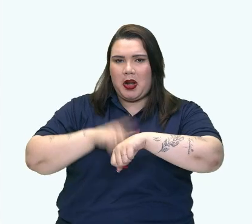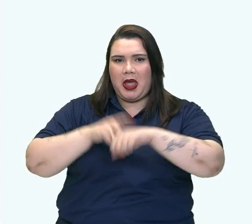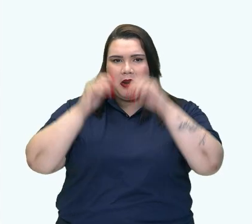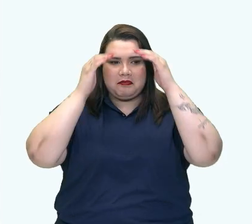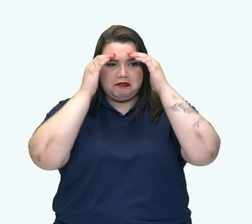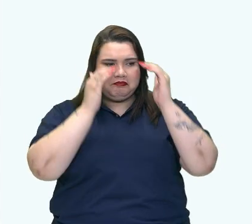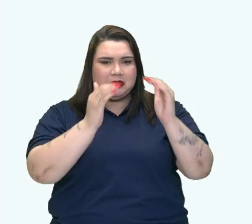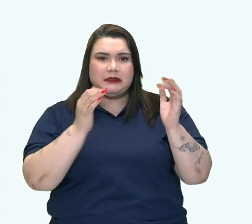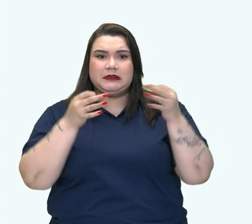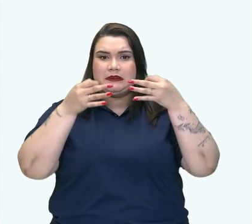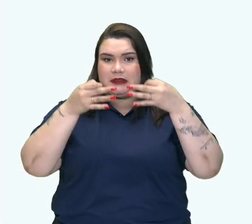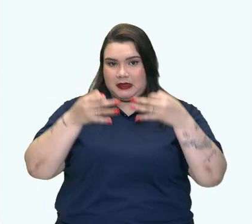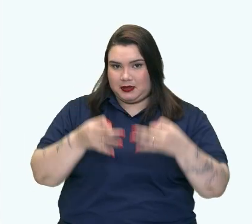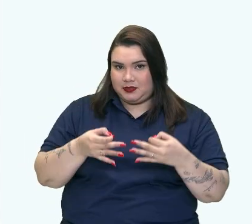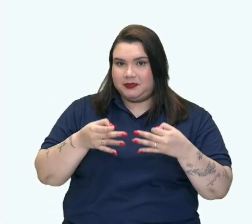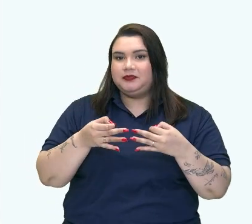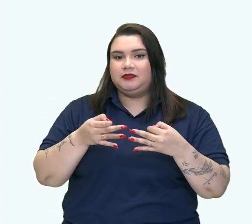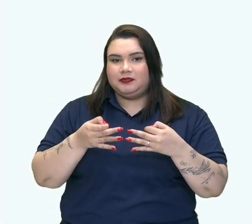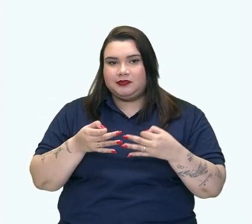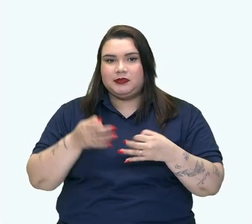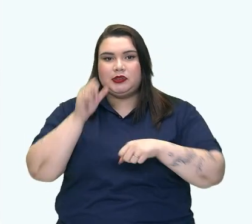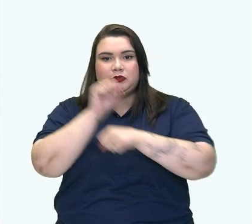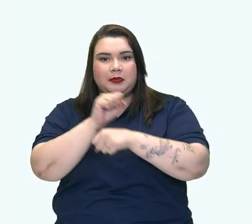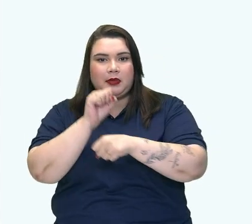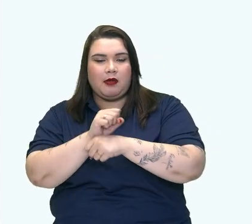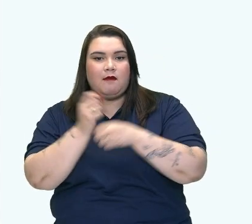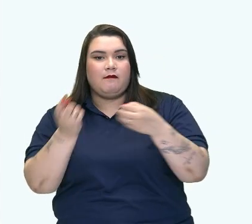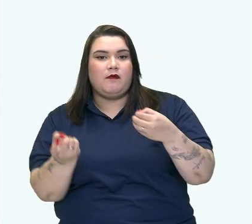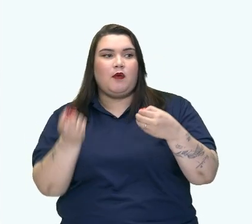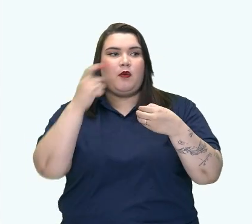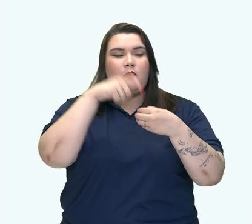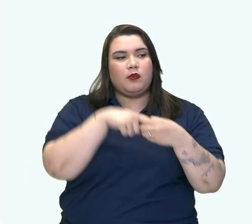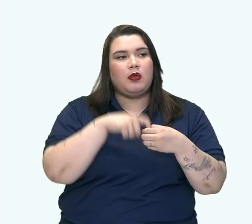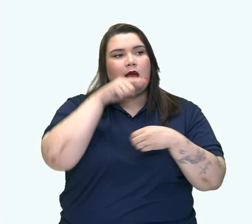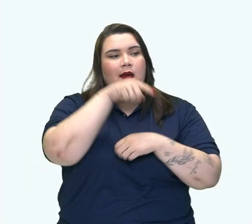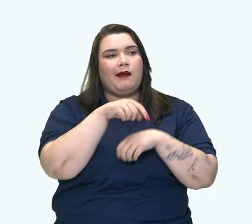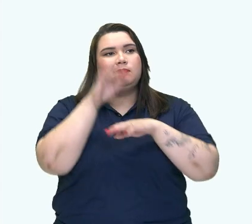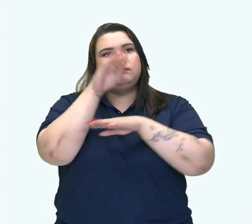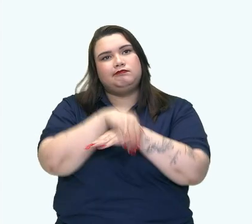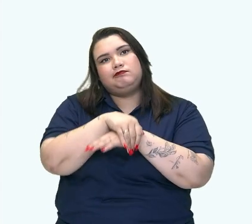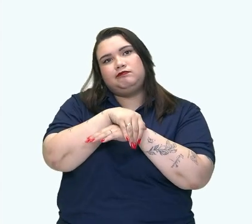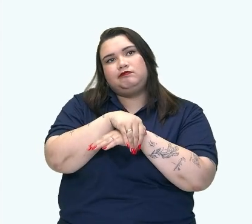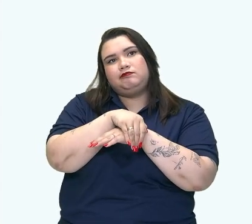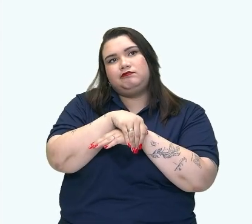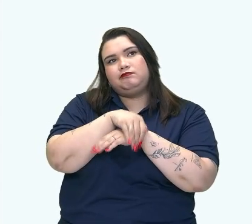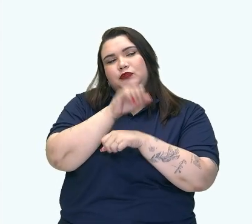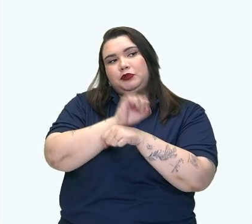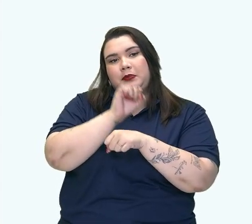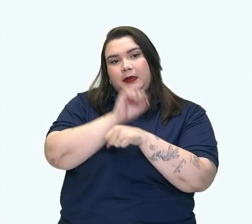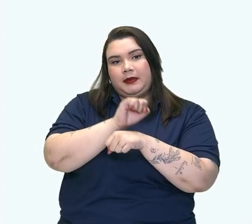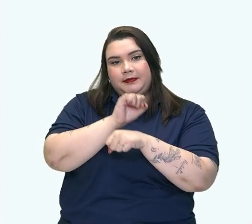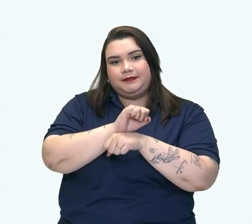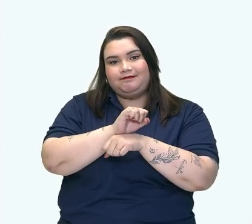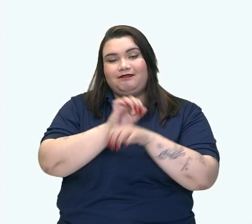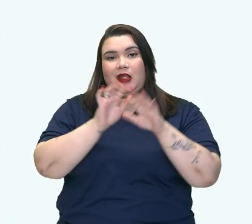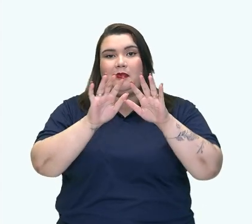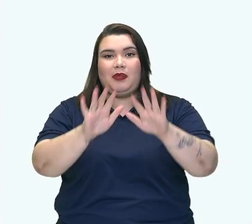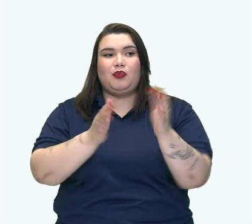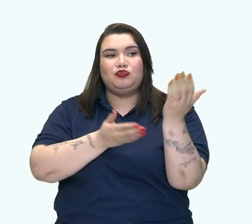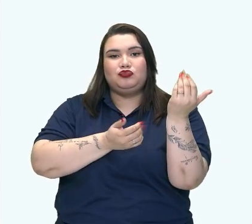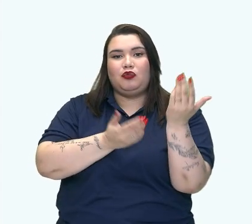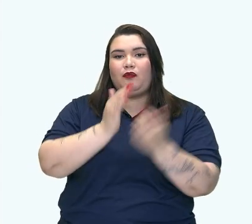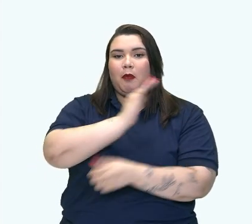se tivesse um relógio preso à pata, voltava a seu posto de espera. O jovem morreu